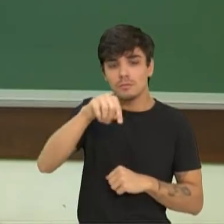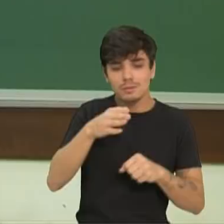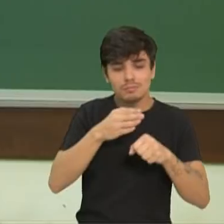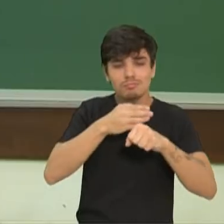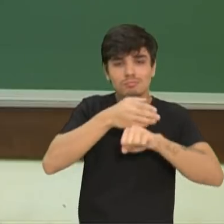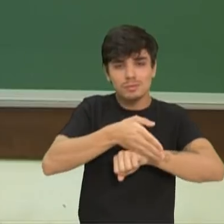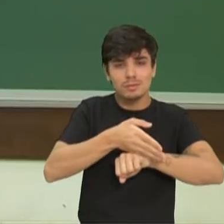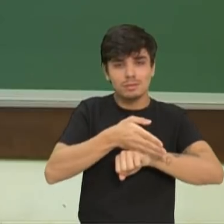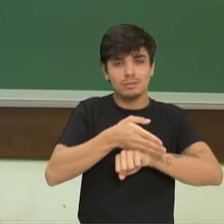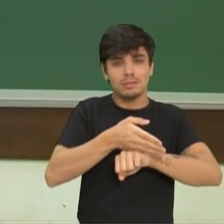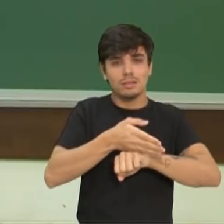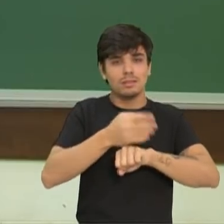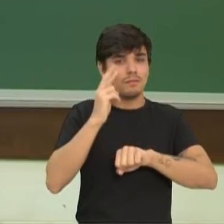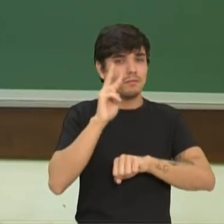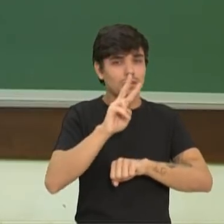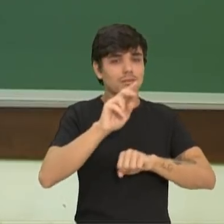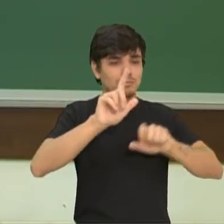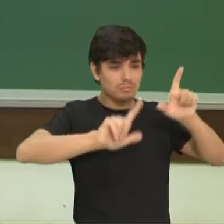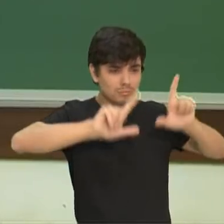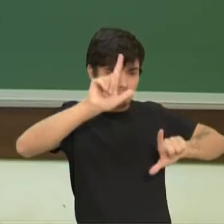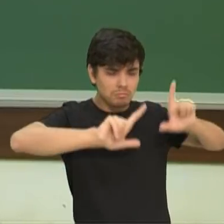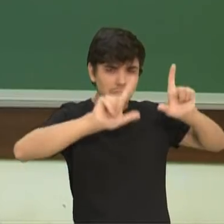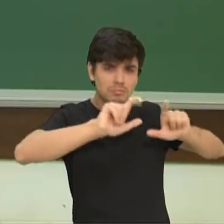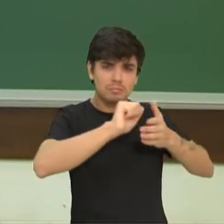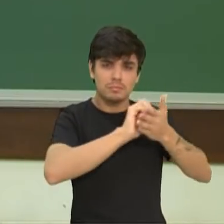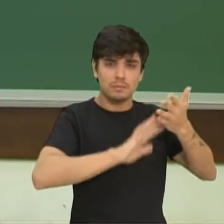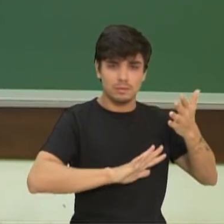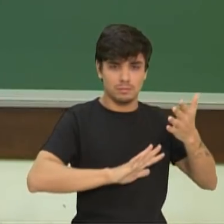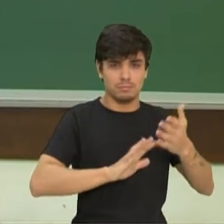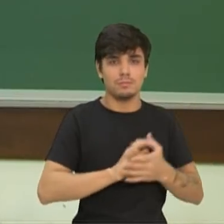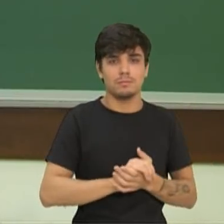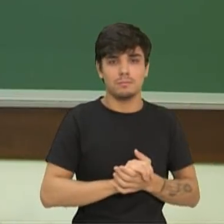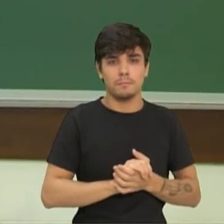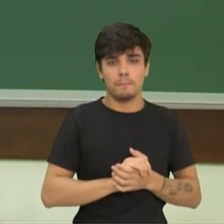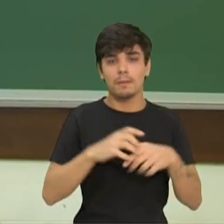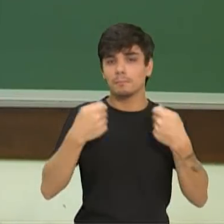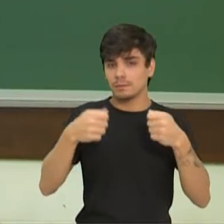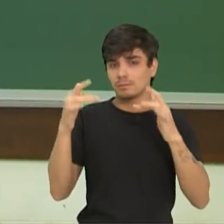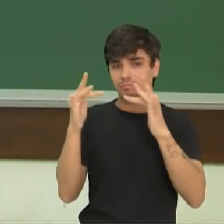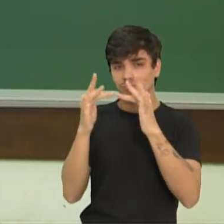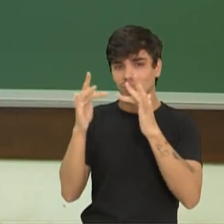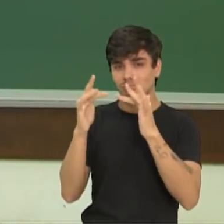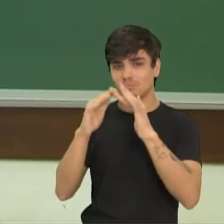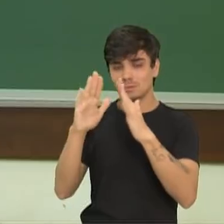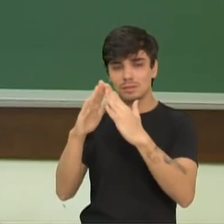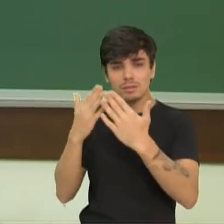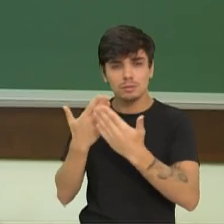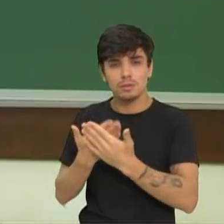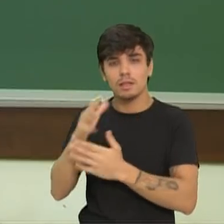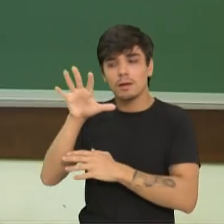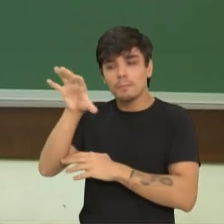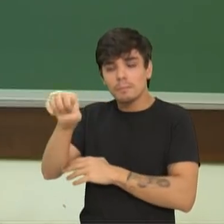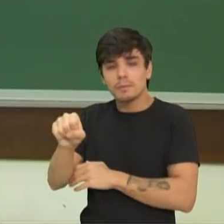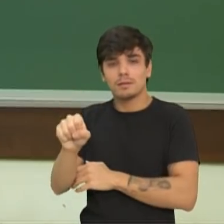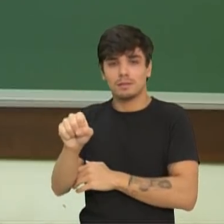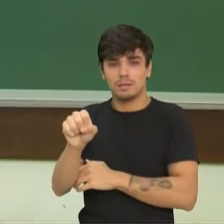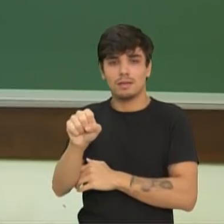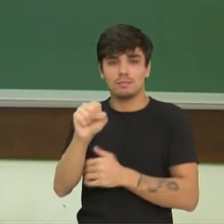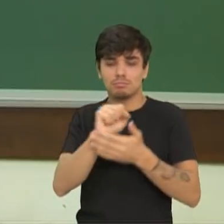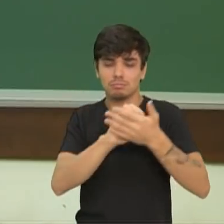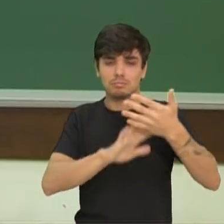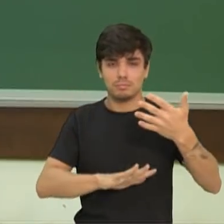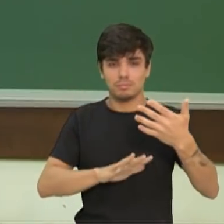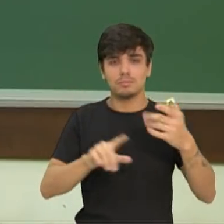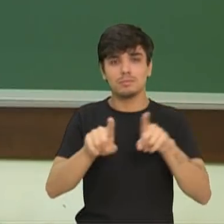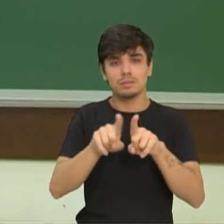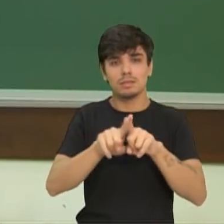acessando as atividades pela televisão, não deixe de manter um contato com o seu colégio para retirar as listas de exercícios